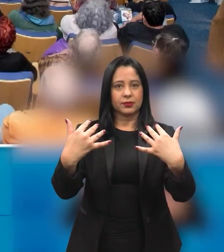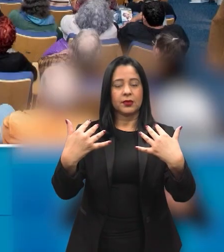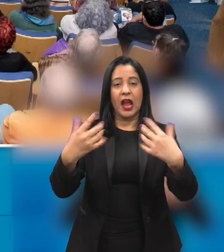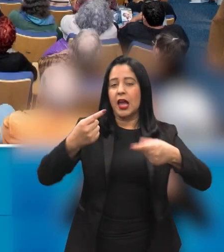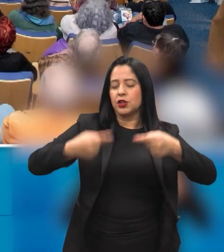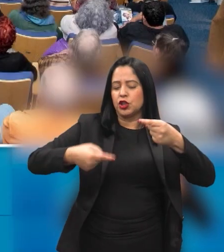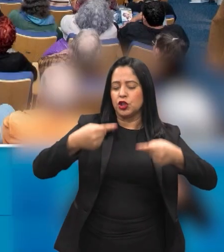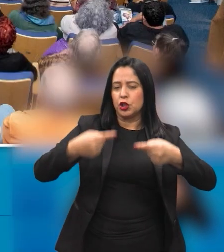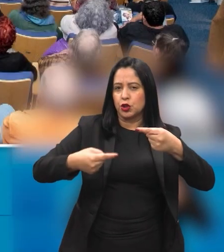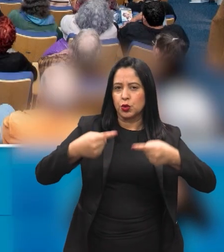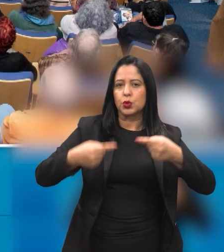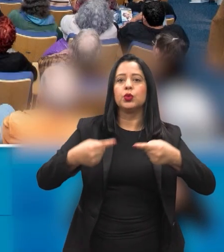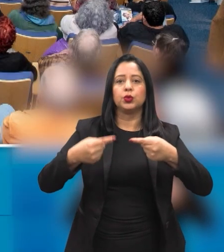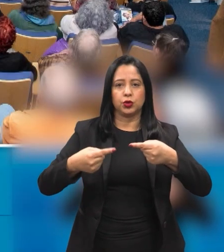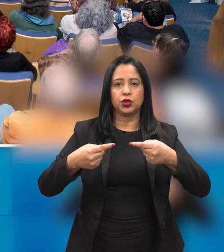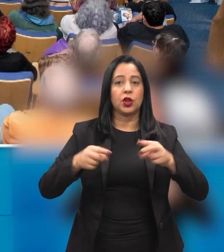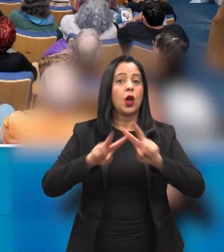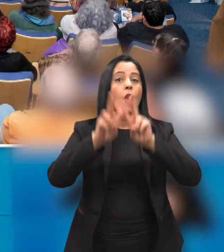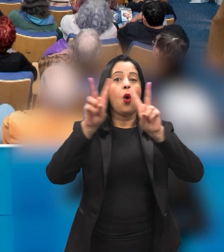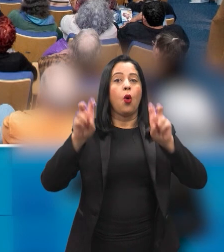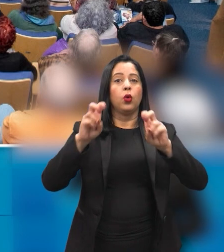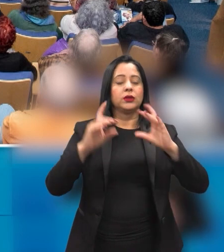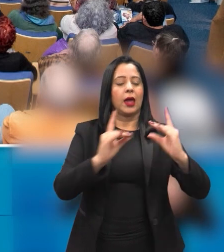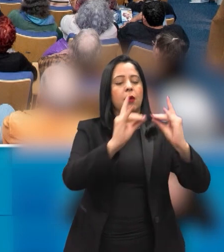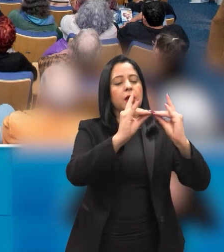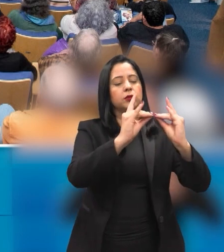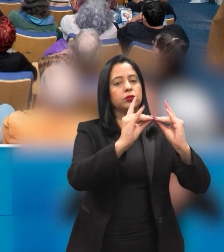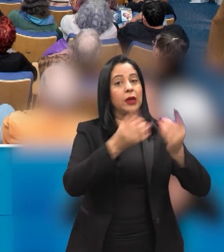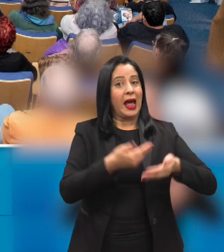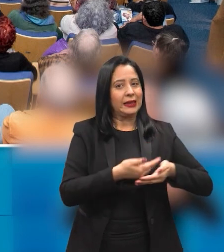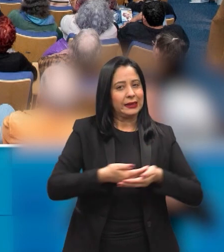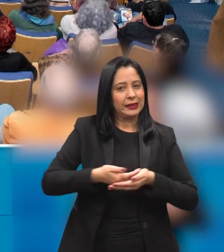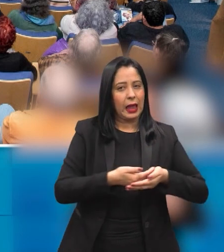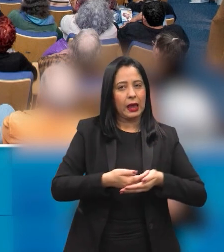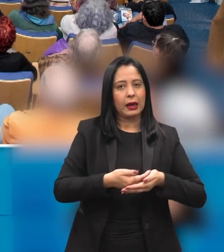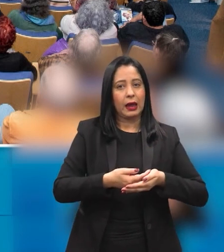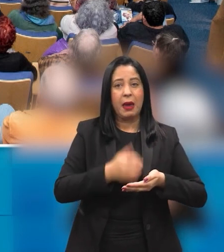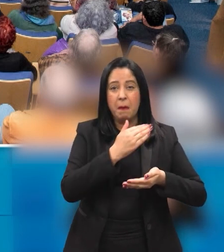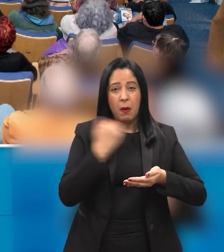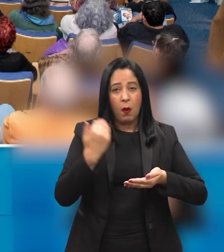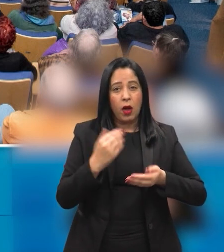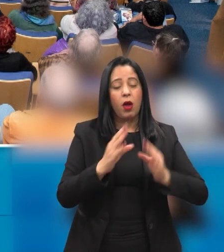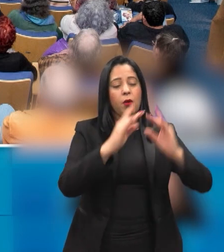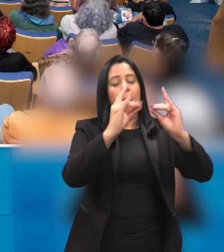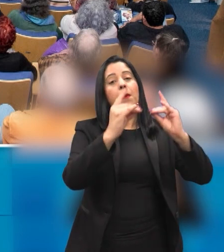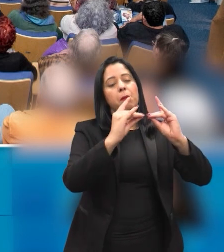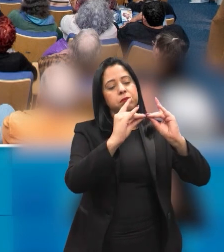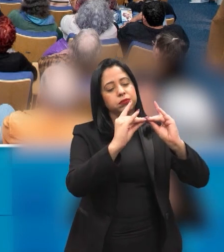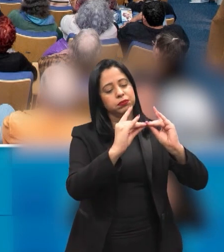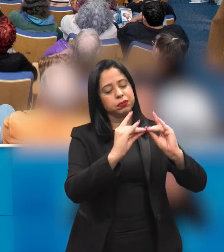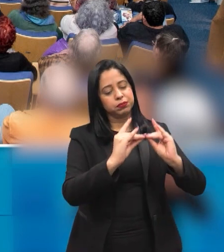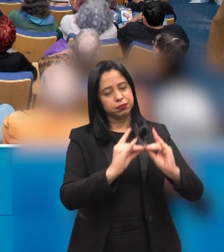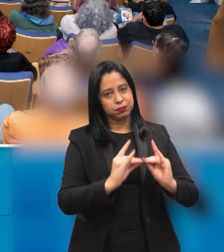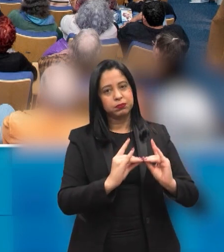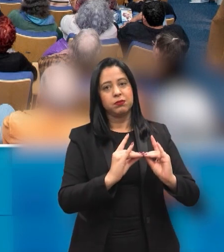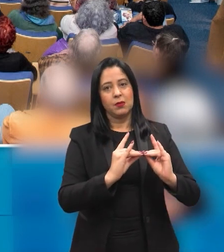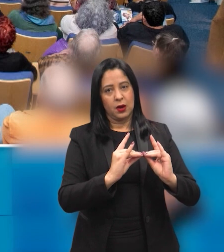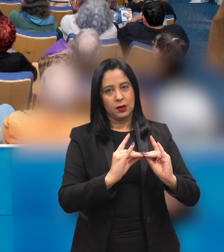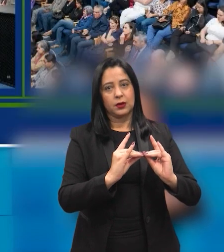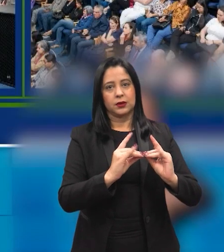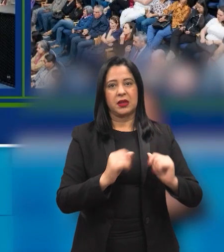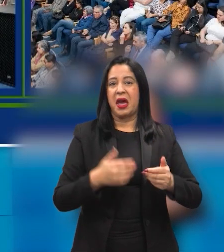para discutir com a população um projeto de lei que pretende garantir o sepultamento de fetos na